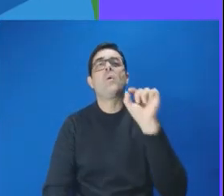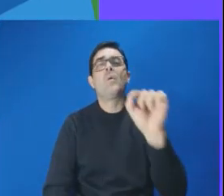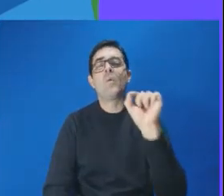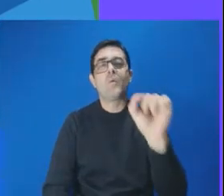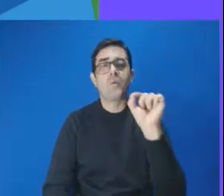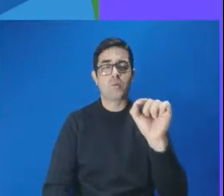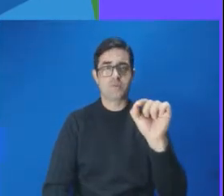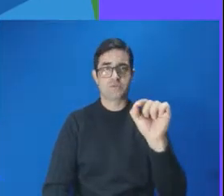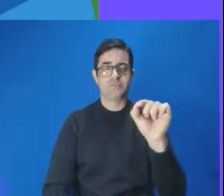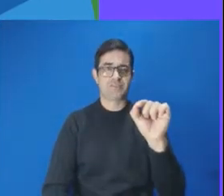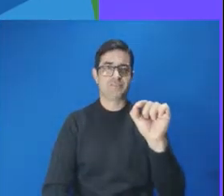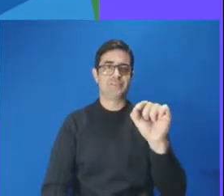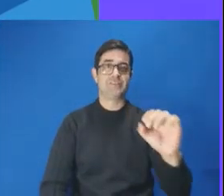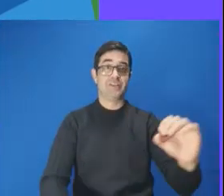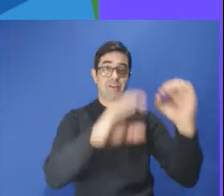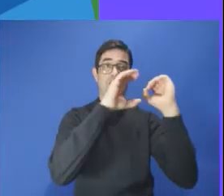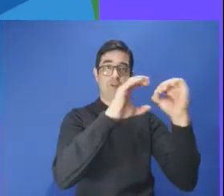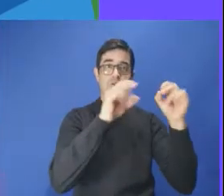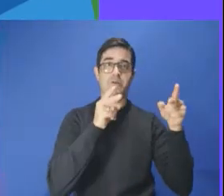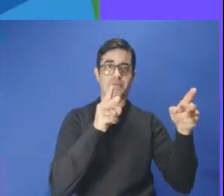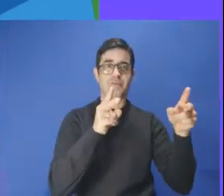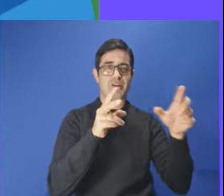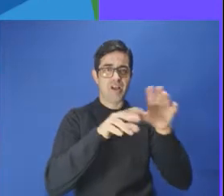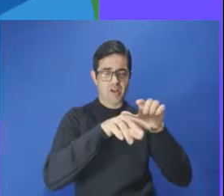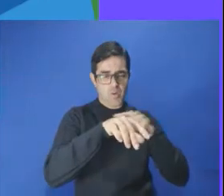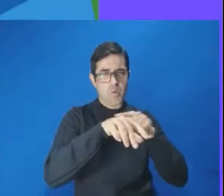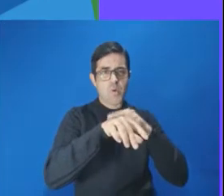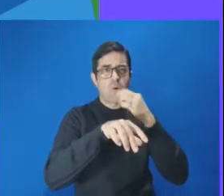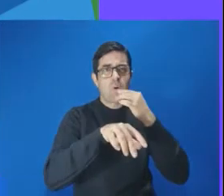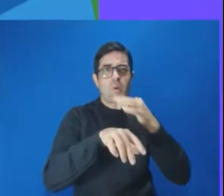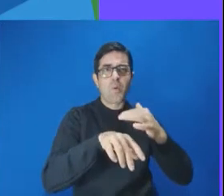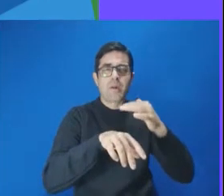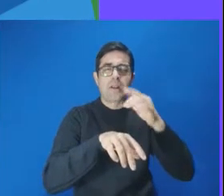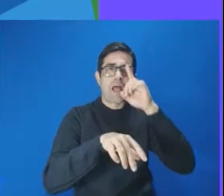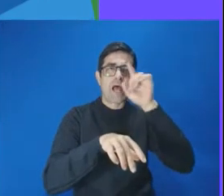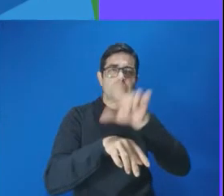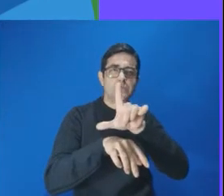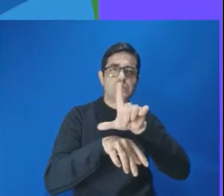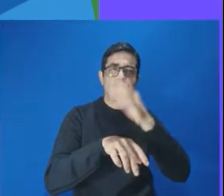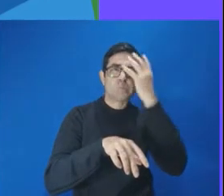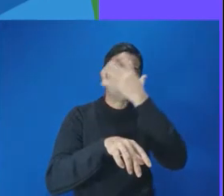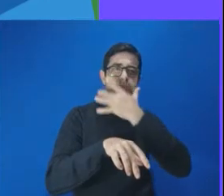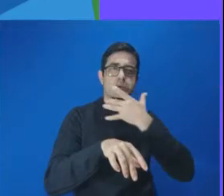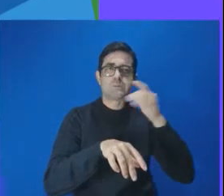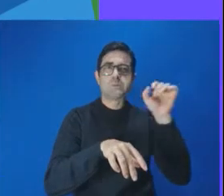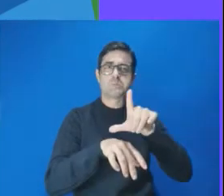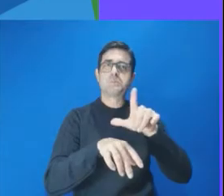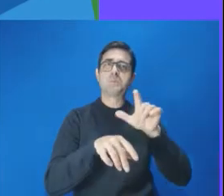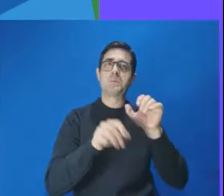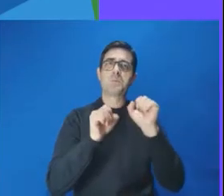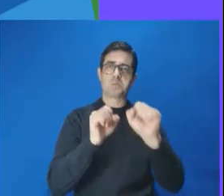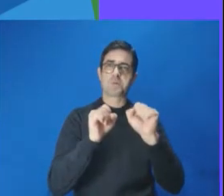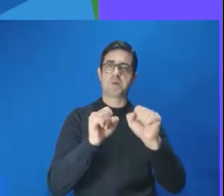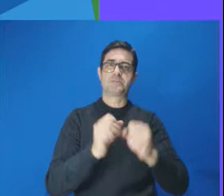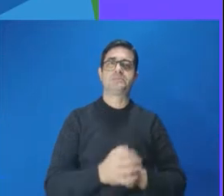de monóxido de carbono apresentem uma coloração azulada na sua pele. O dióxido de carbono já é produzido tanto na respiração